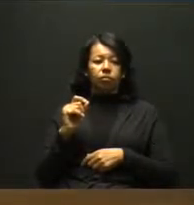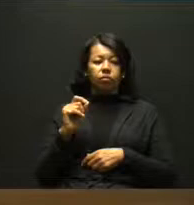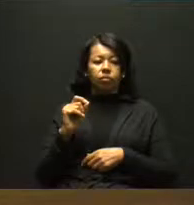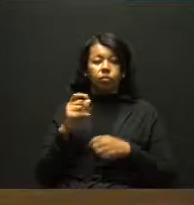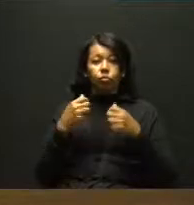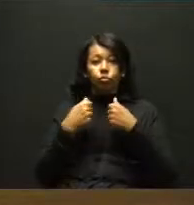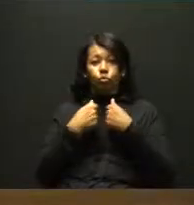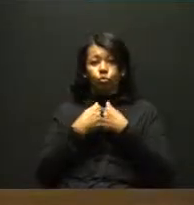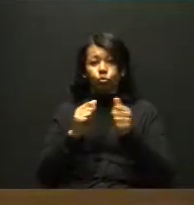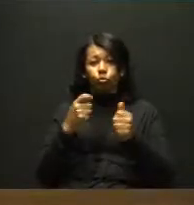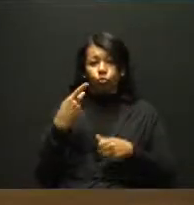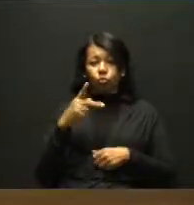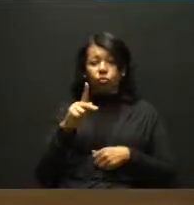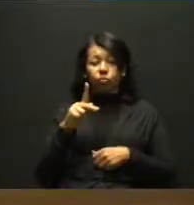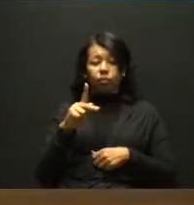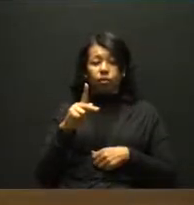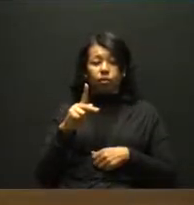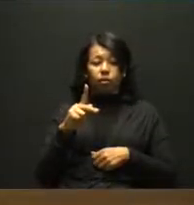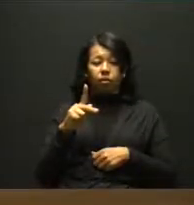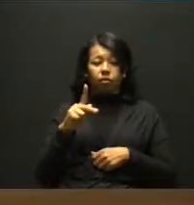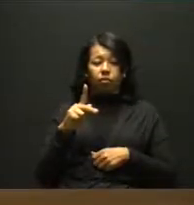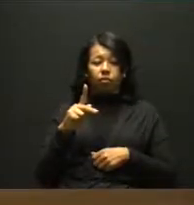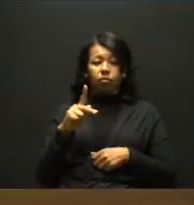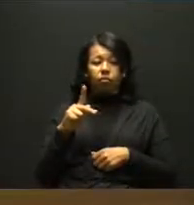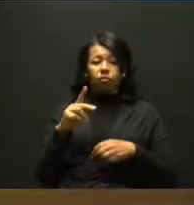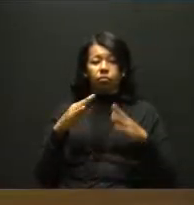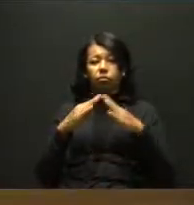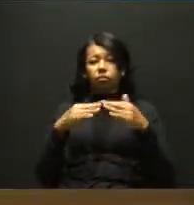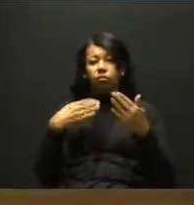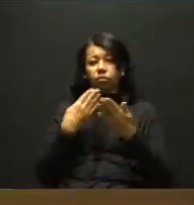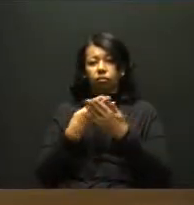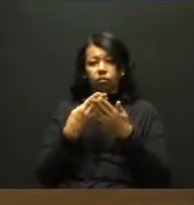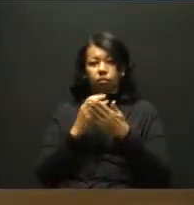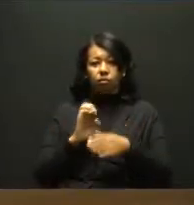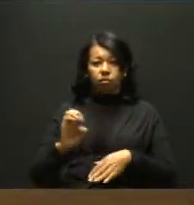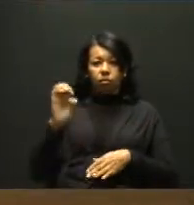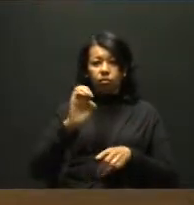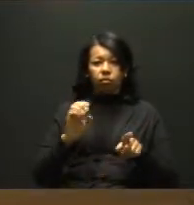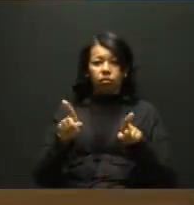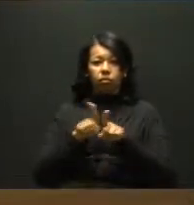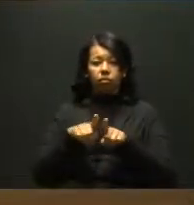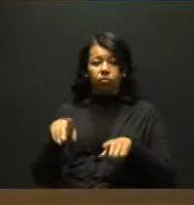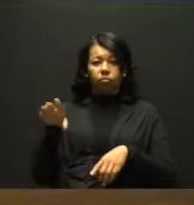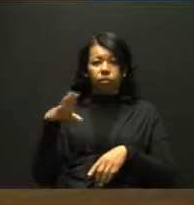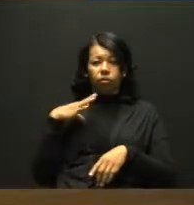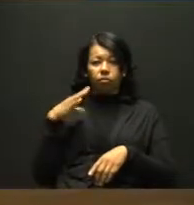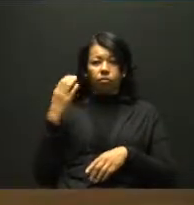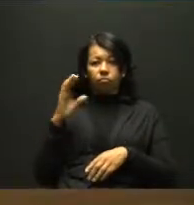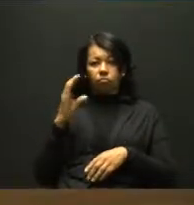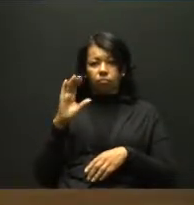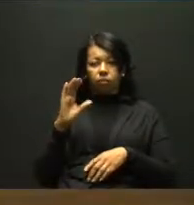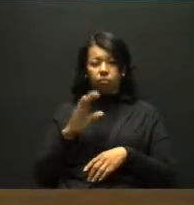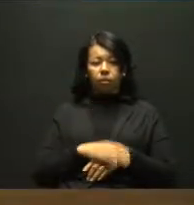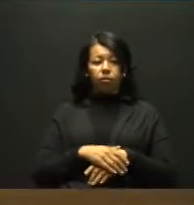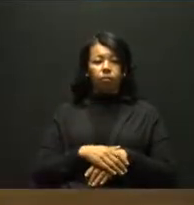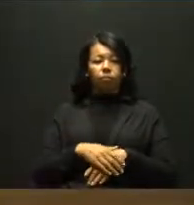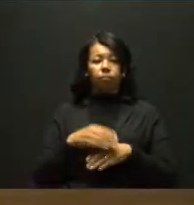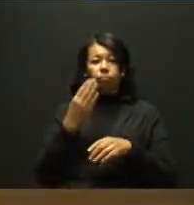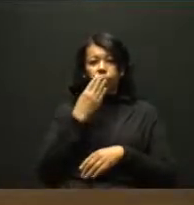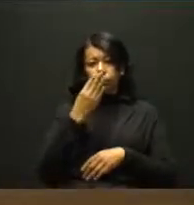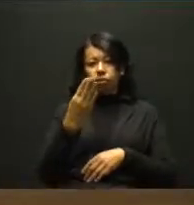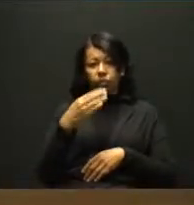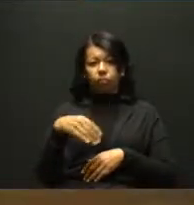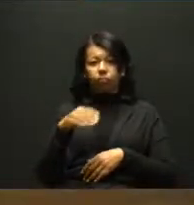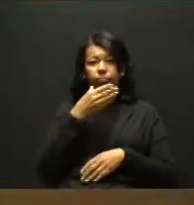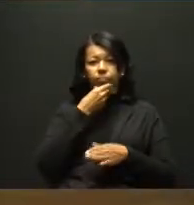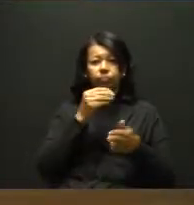rede tanto a estadual também estamos tendo problema na rede municipal é fazer esse pedido ao